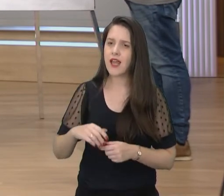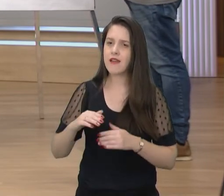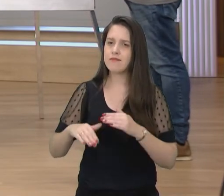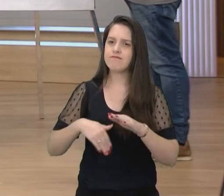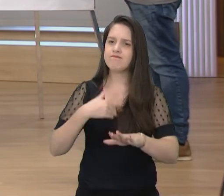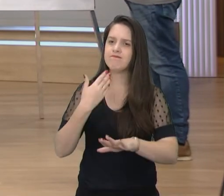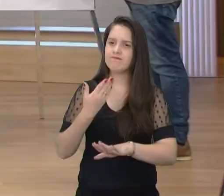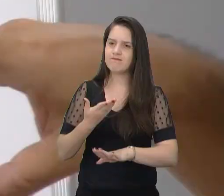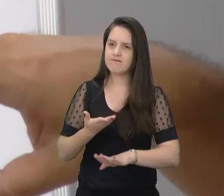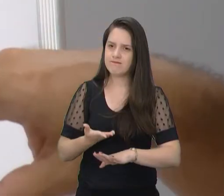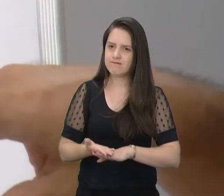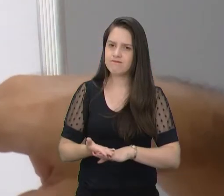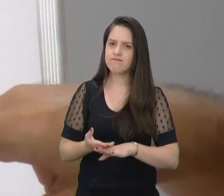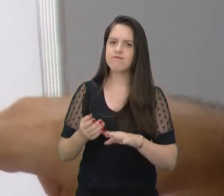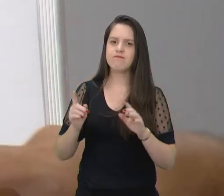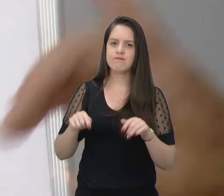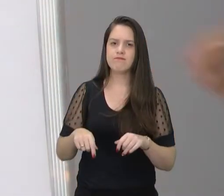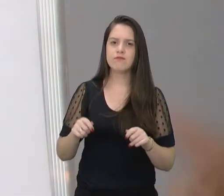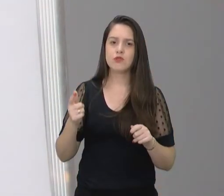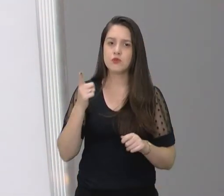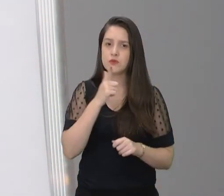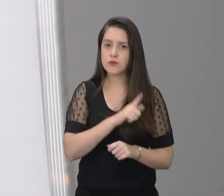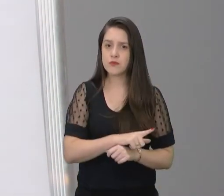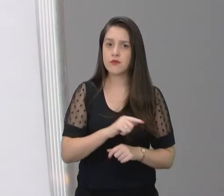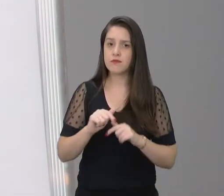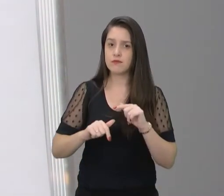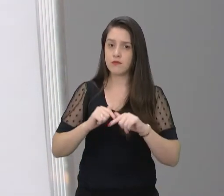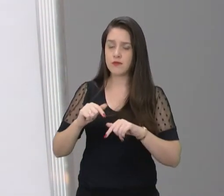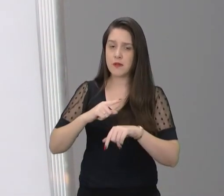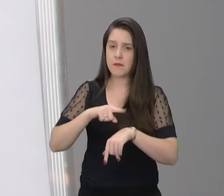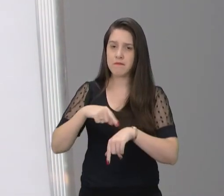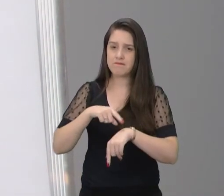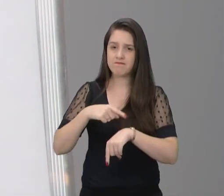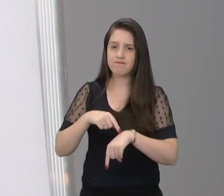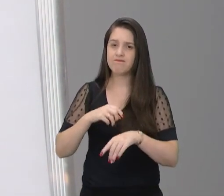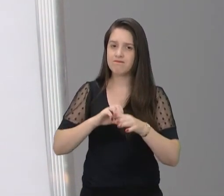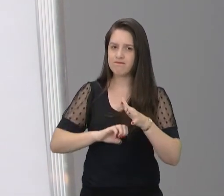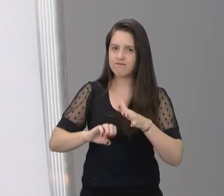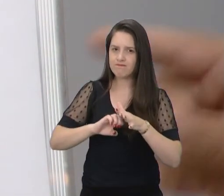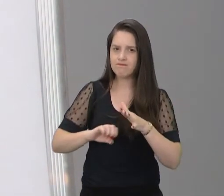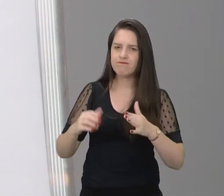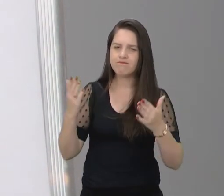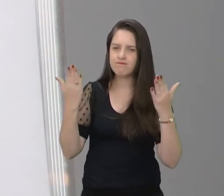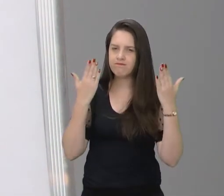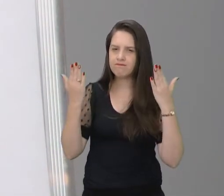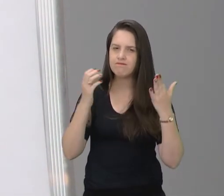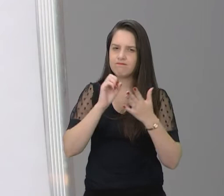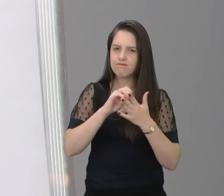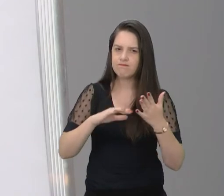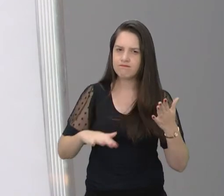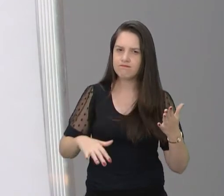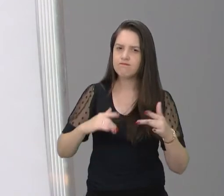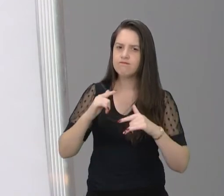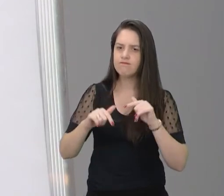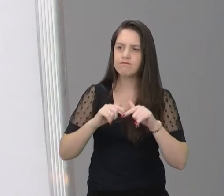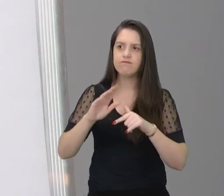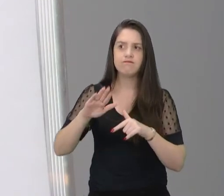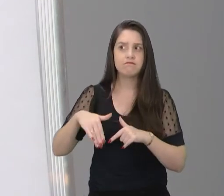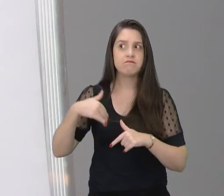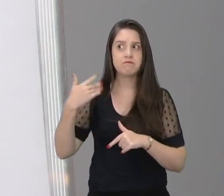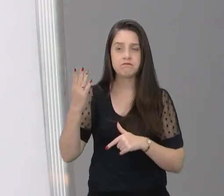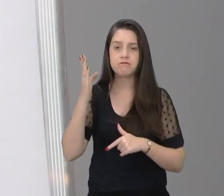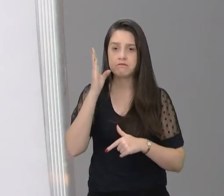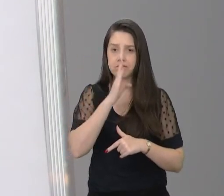um caminho para a obtenção de sucesso. Ele trabalhava mais horas na sua empresa em comparação às atividades realizadas nos trabalhos fora do